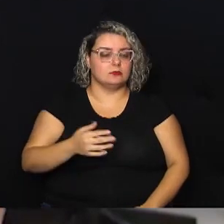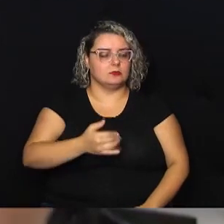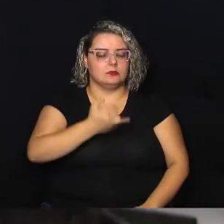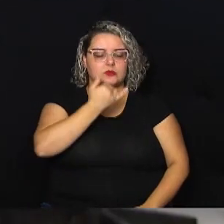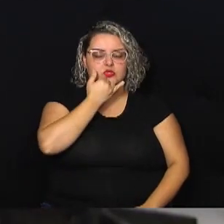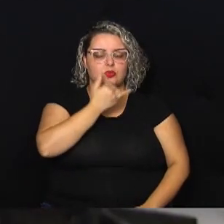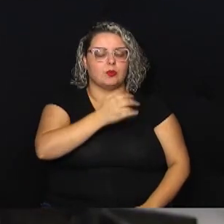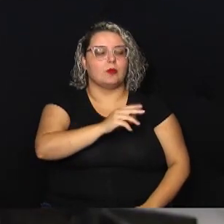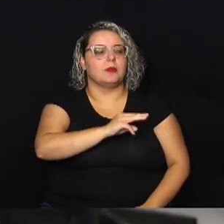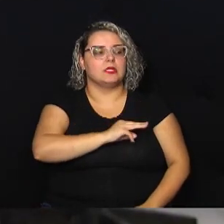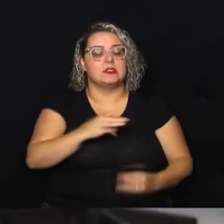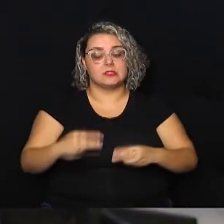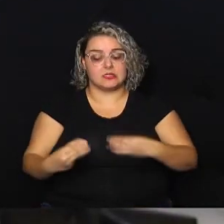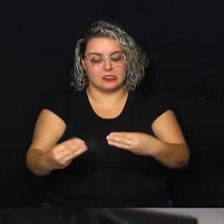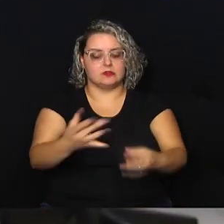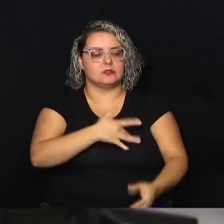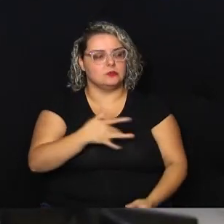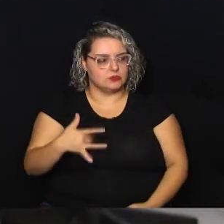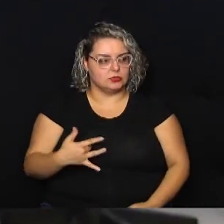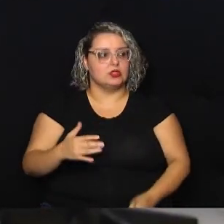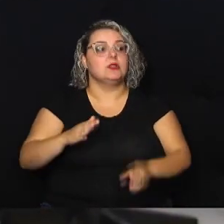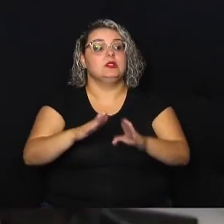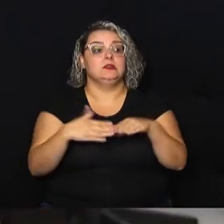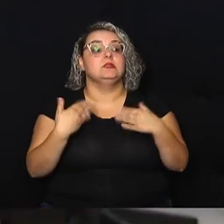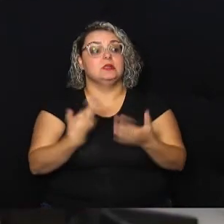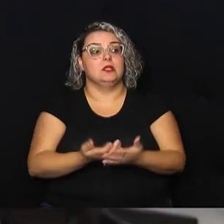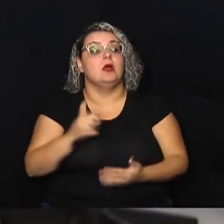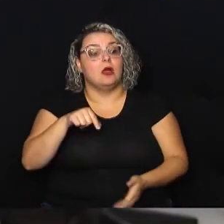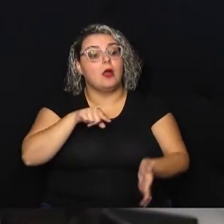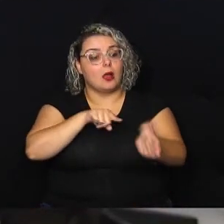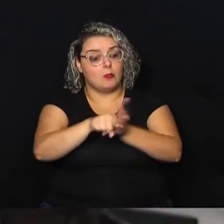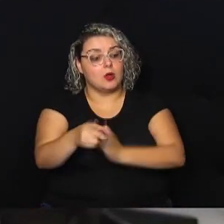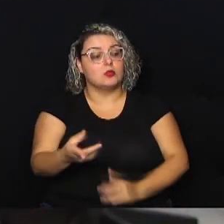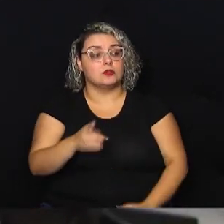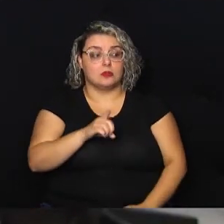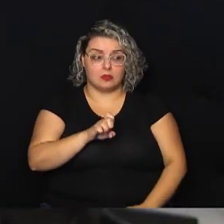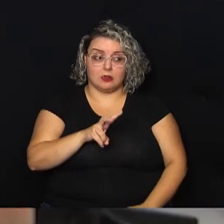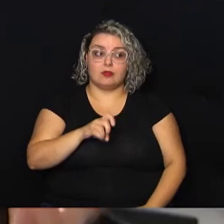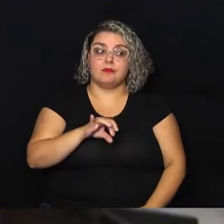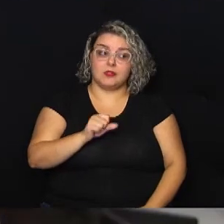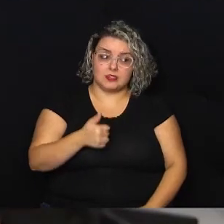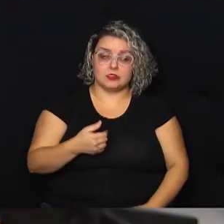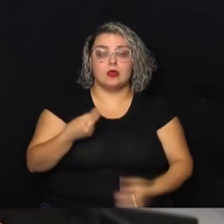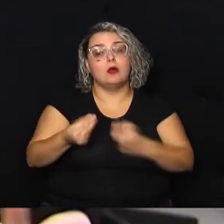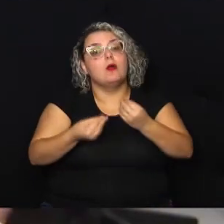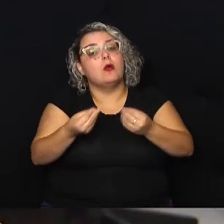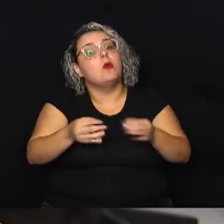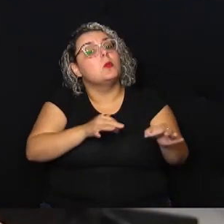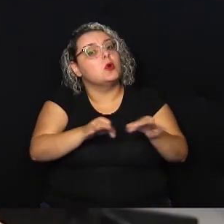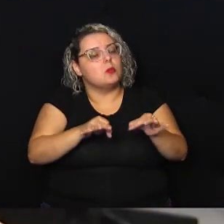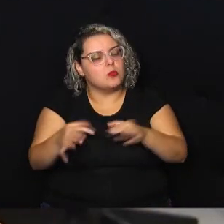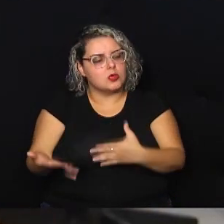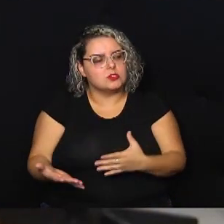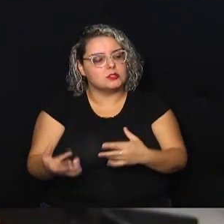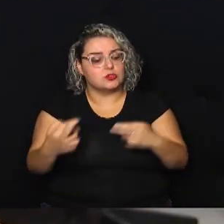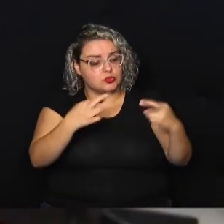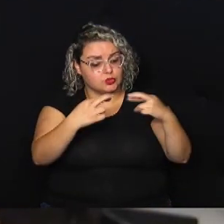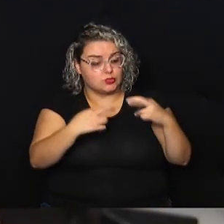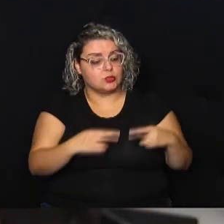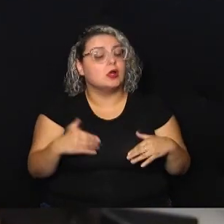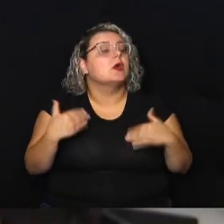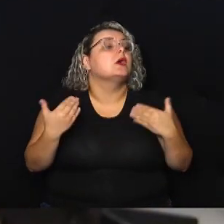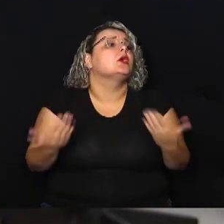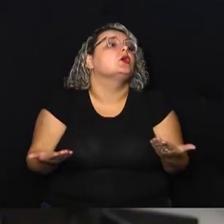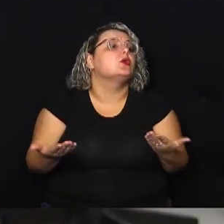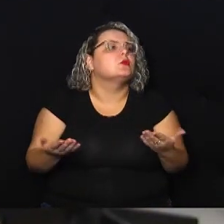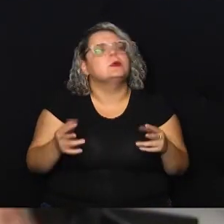Então, esse requerimento é exatamente o questionamento da Devisa sobre como que é o processo de fiscalização e quais foram,